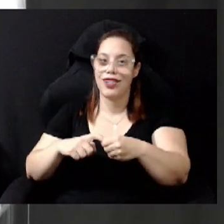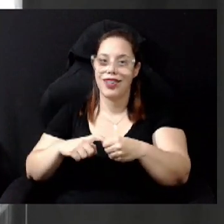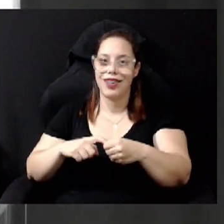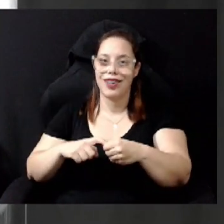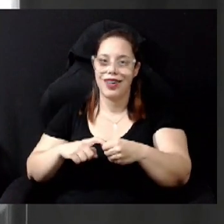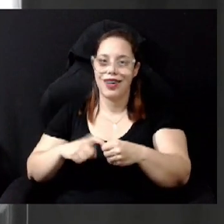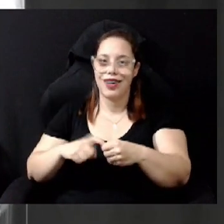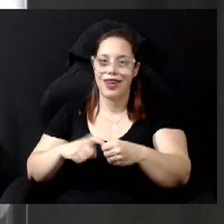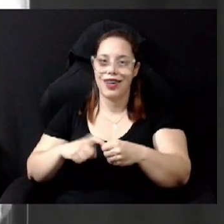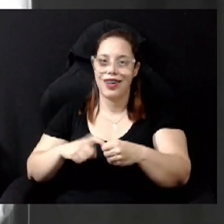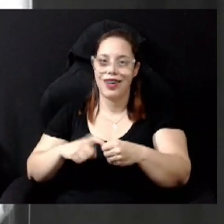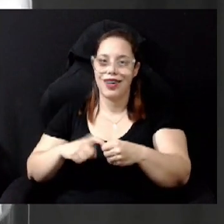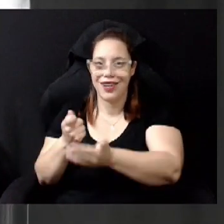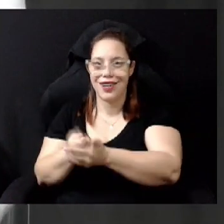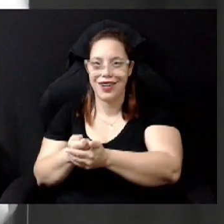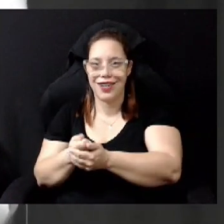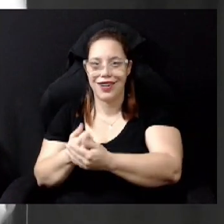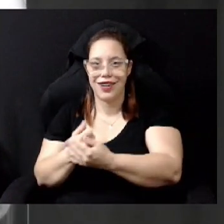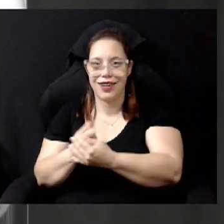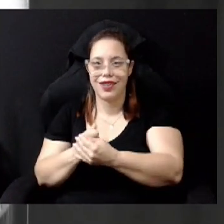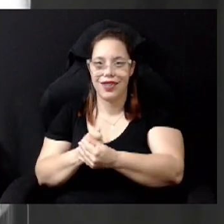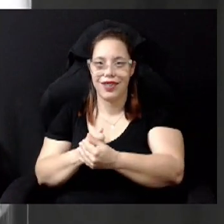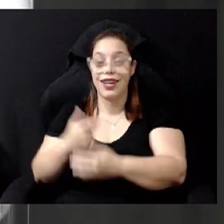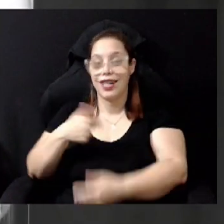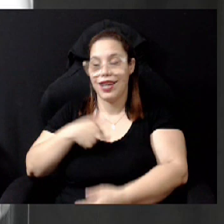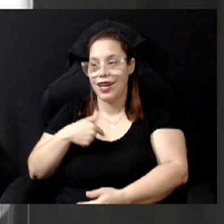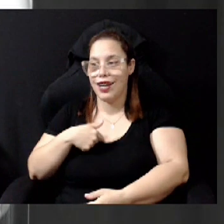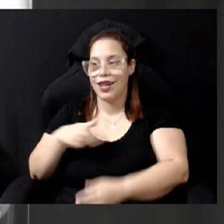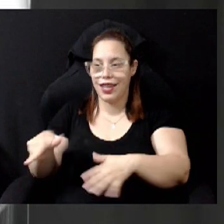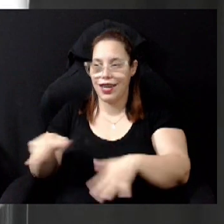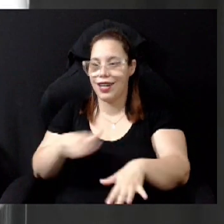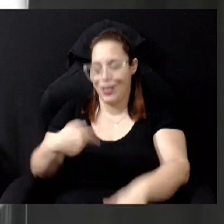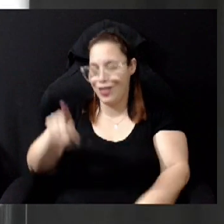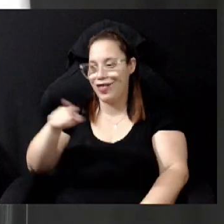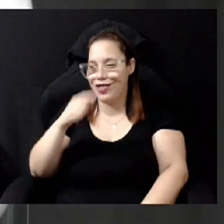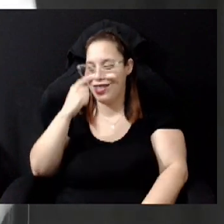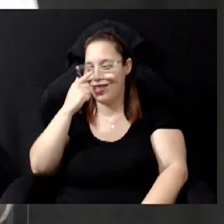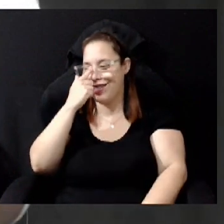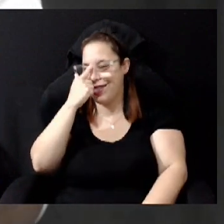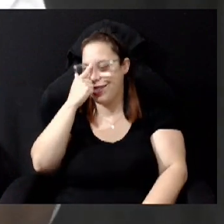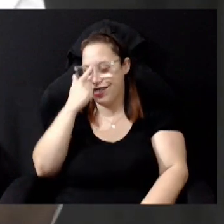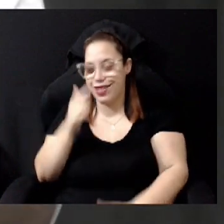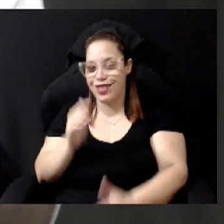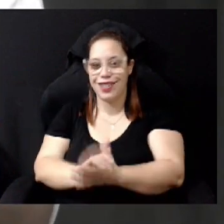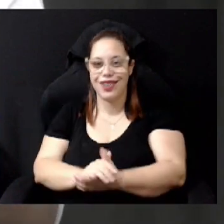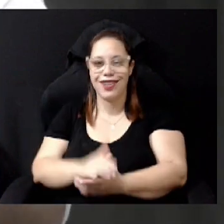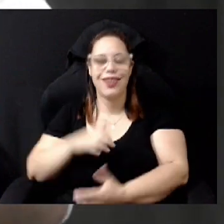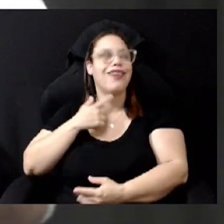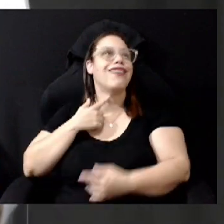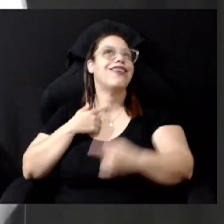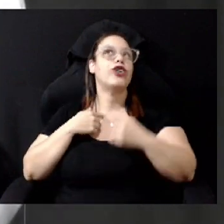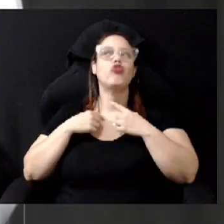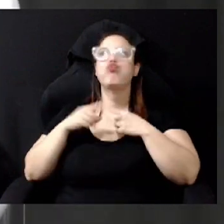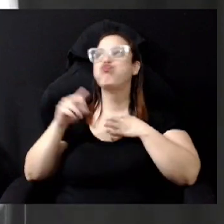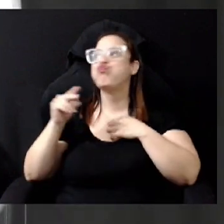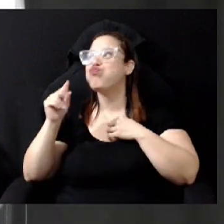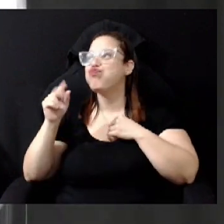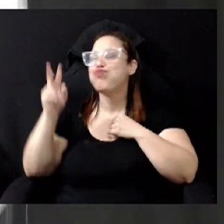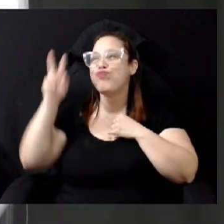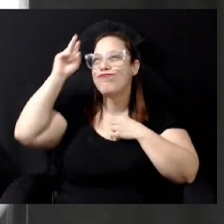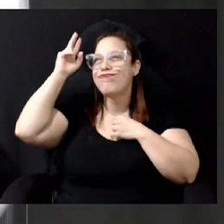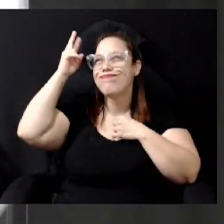farmácias, em alguma farmácia que era minha, essa semana eu fui, e dá vontade, né? Da lembrança, da